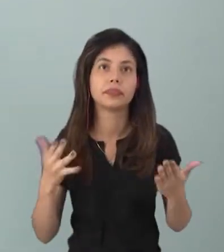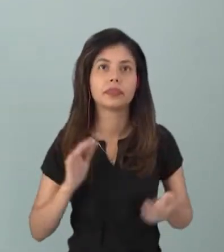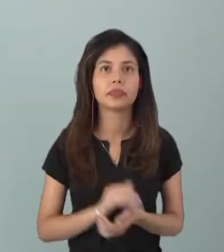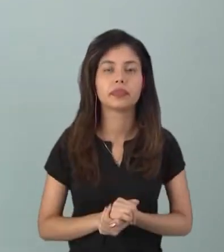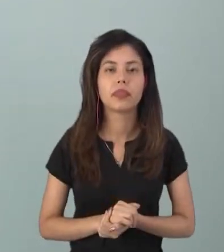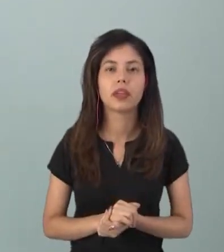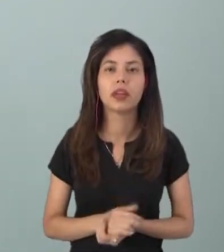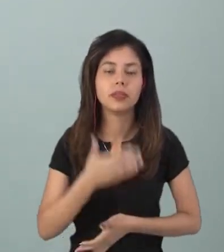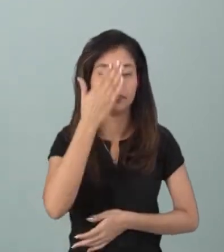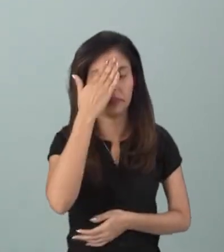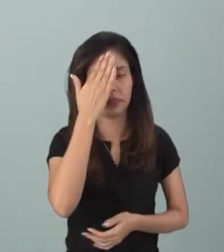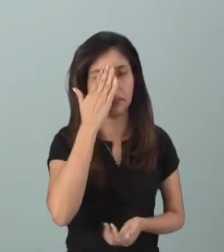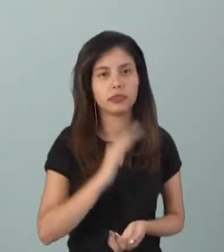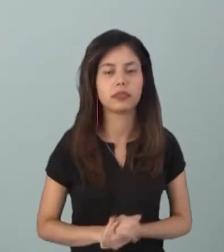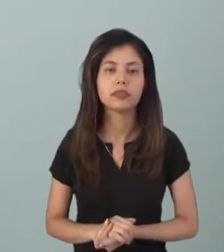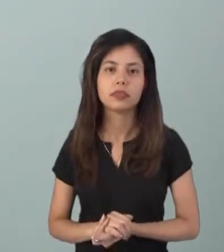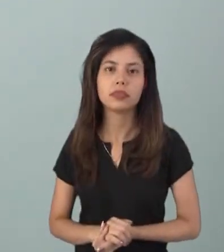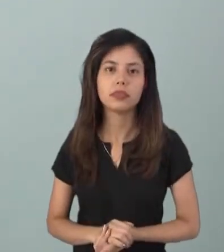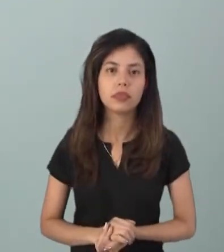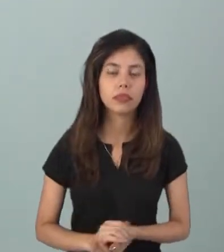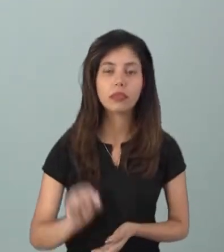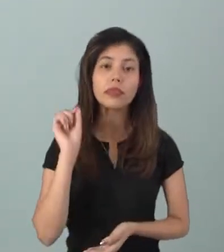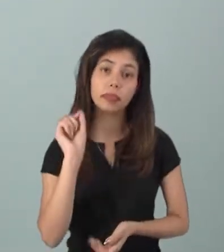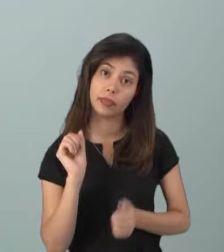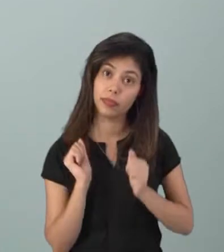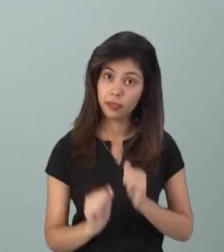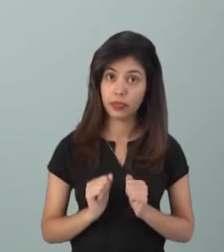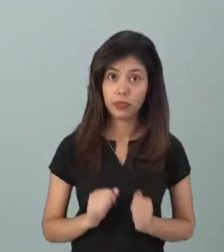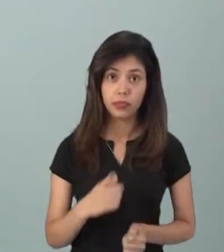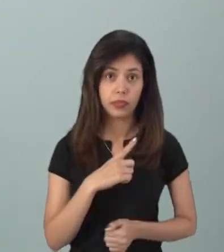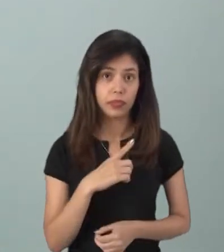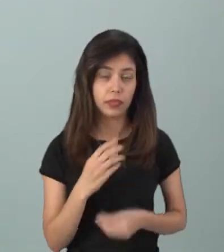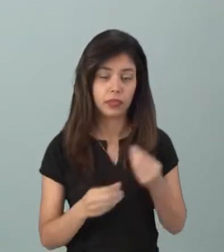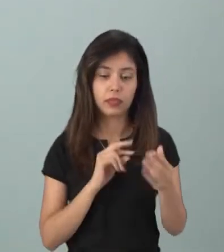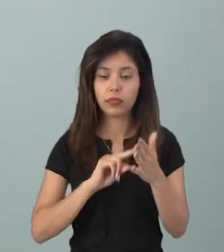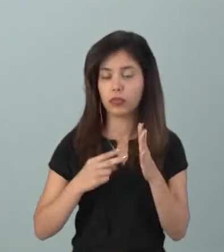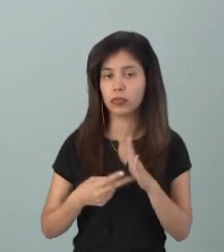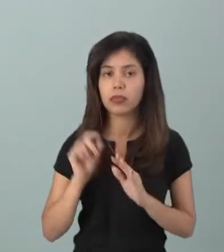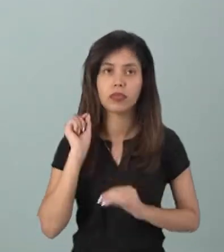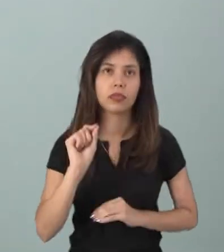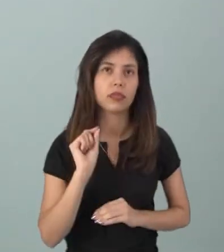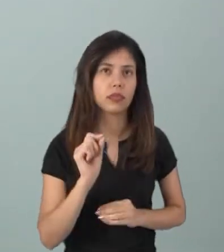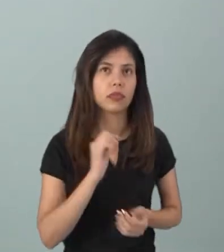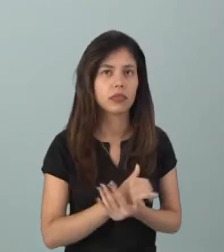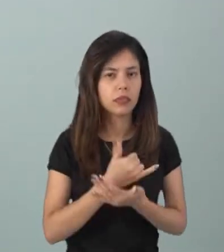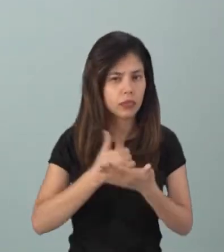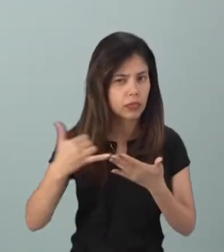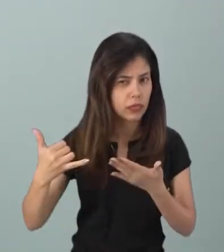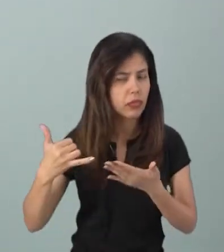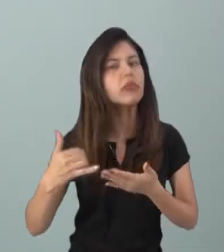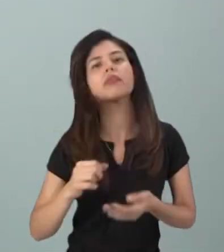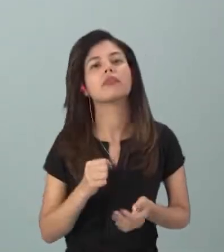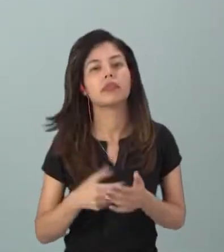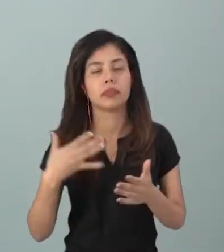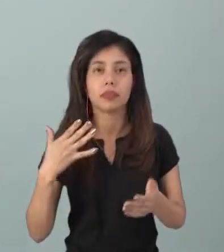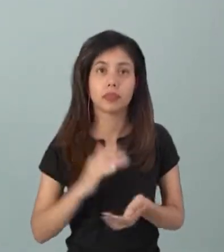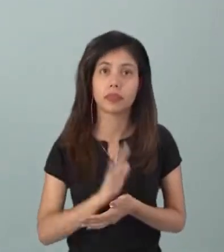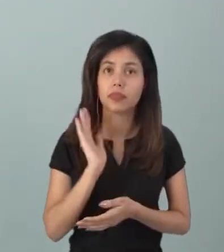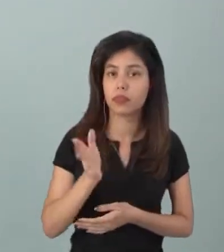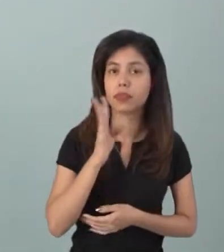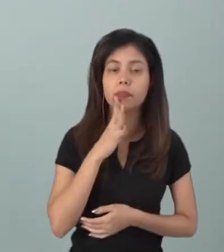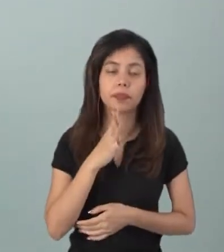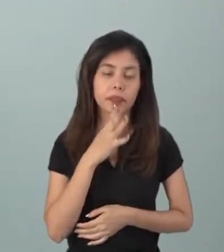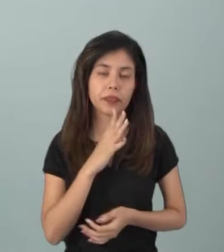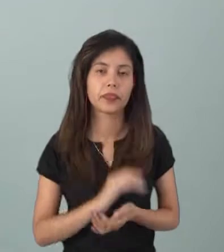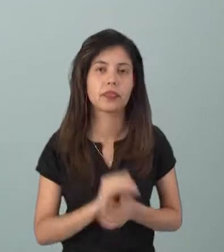inicialmente vamos entender o que a gente pode, ter como significado aí do que seriam as drogas. Muito se ouve falar e